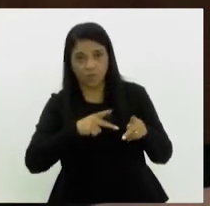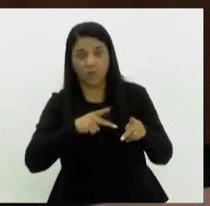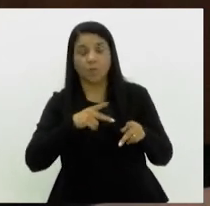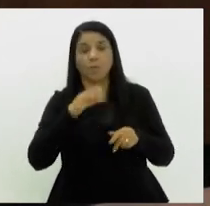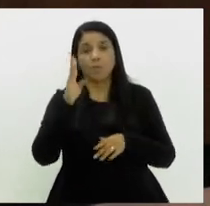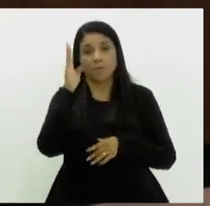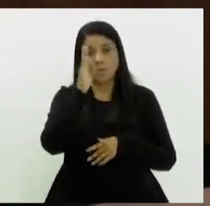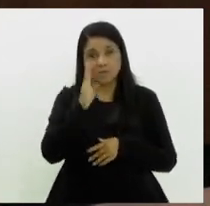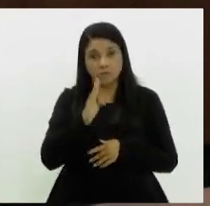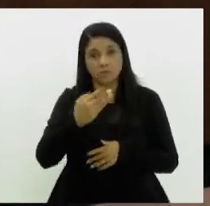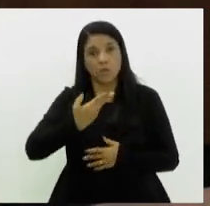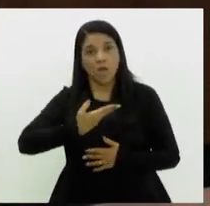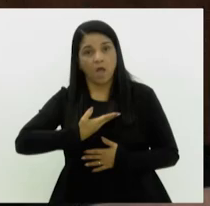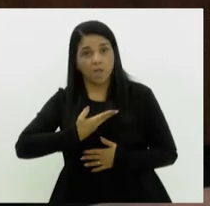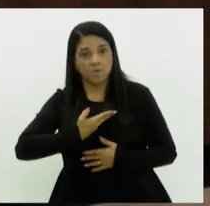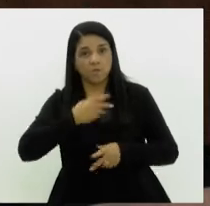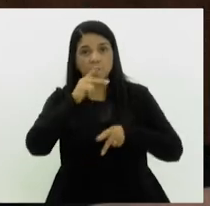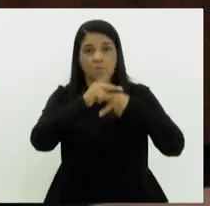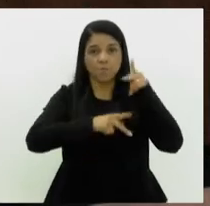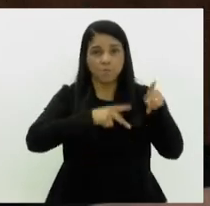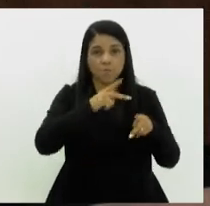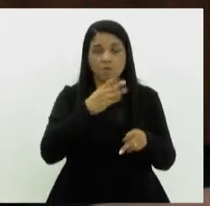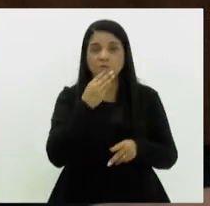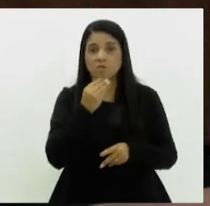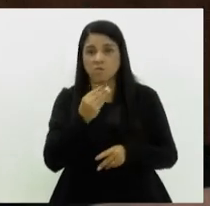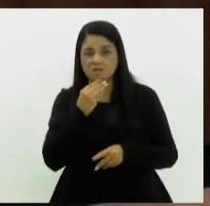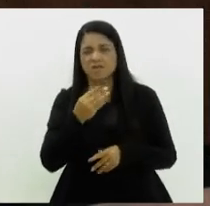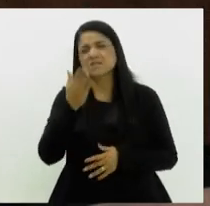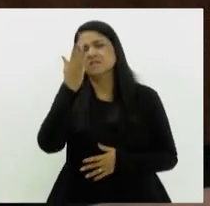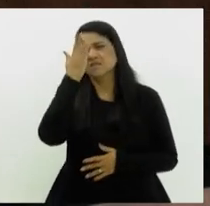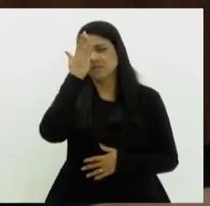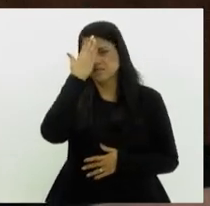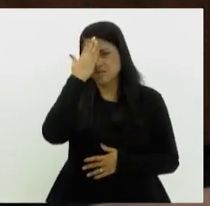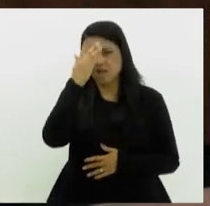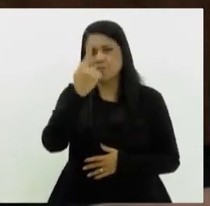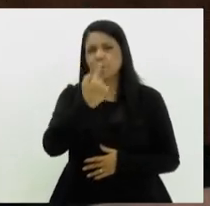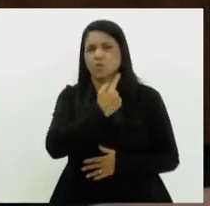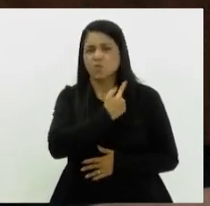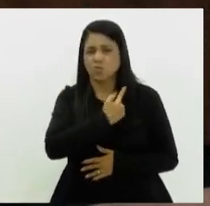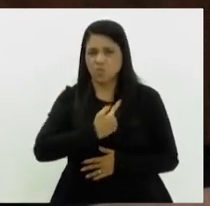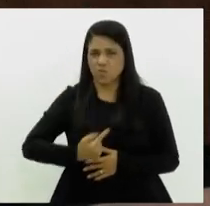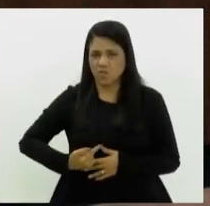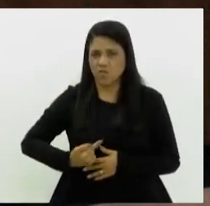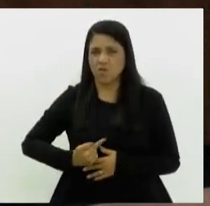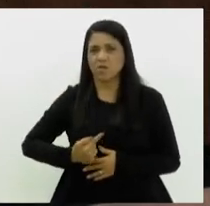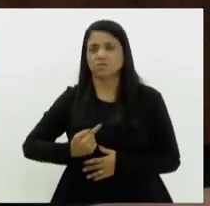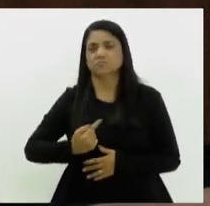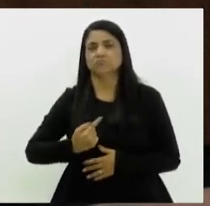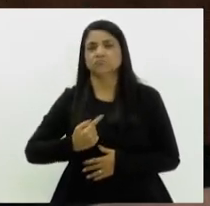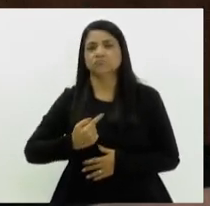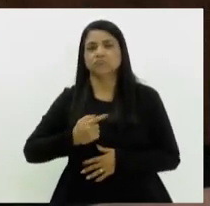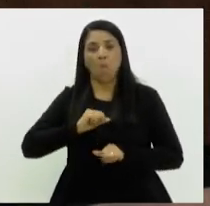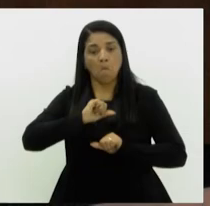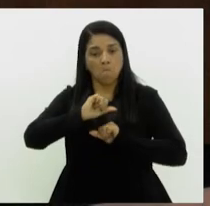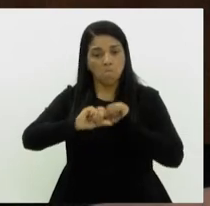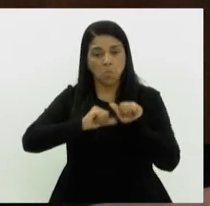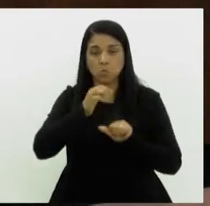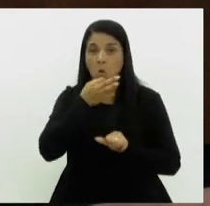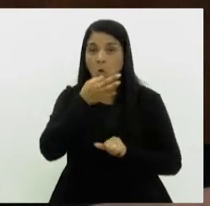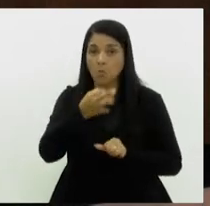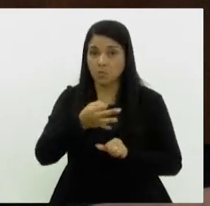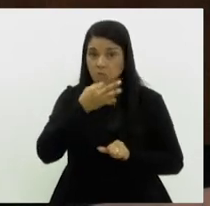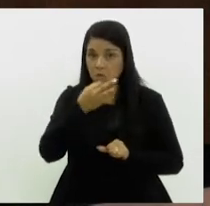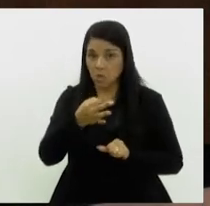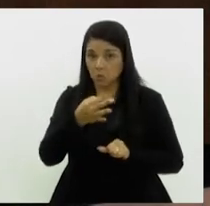exemplo, nós sabemos que às vezes o governante, ele muda a opinião que nós temos e ele coloca a